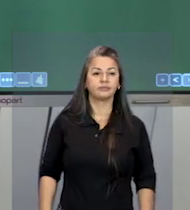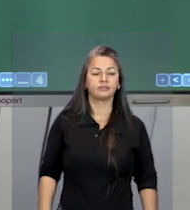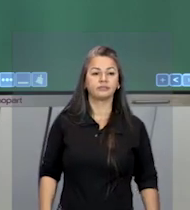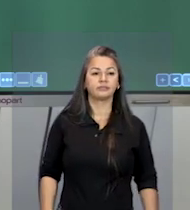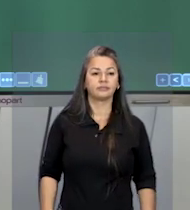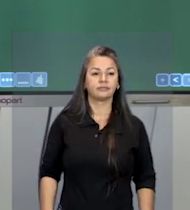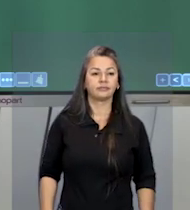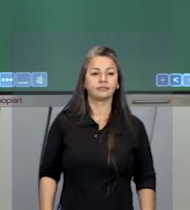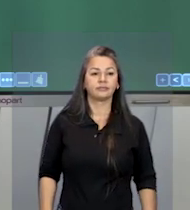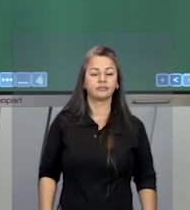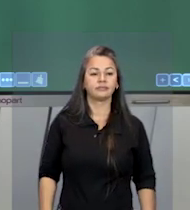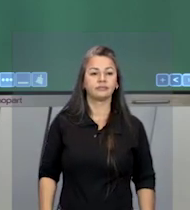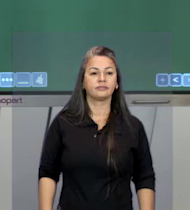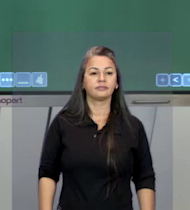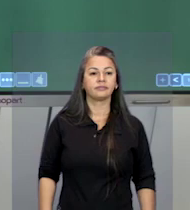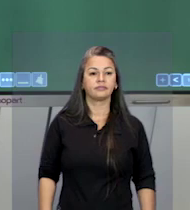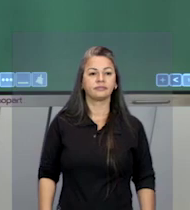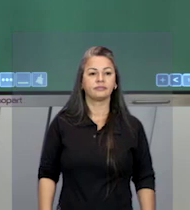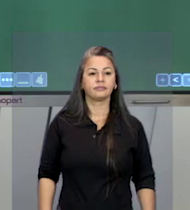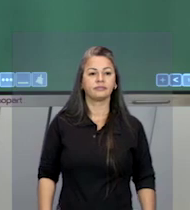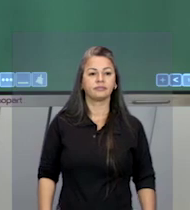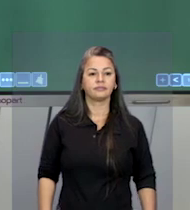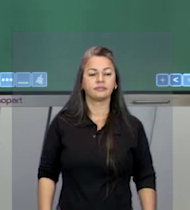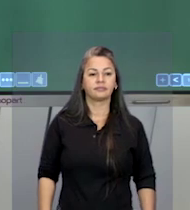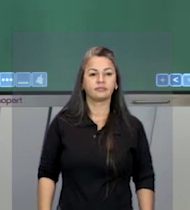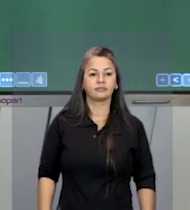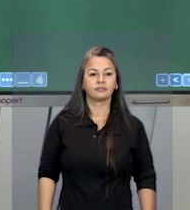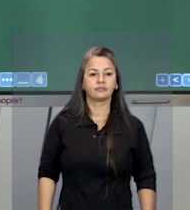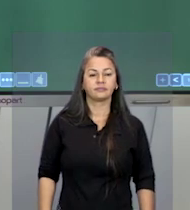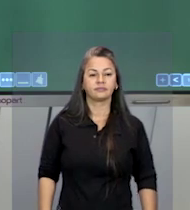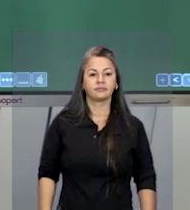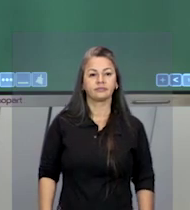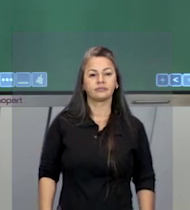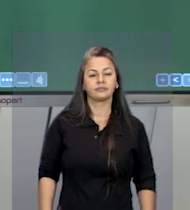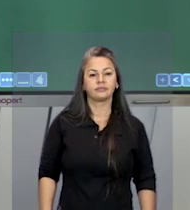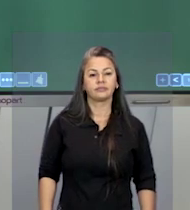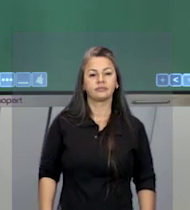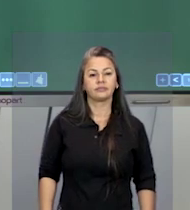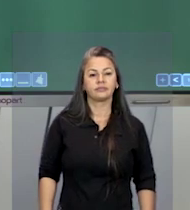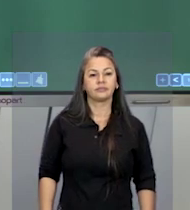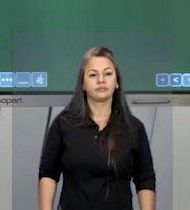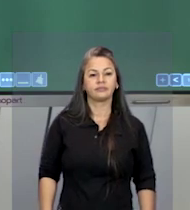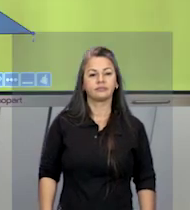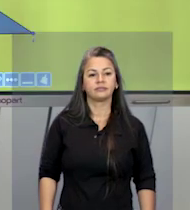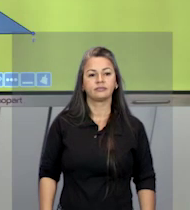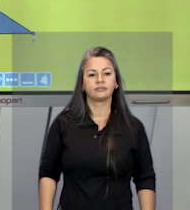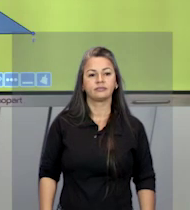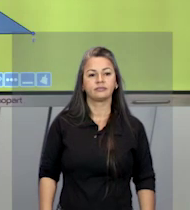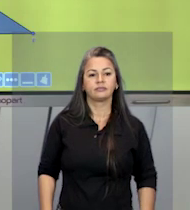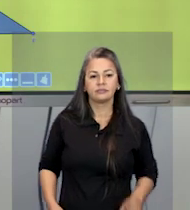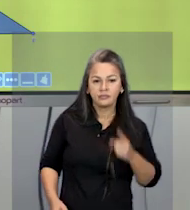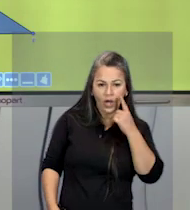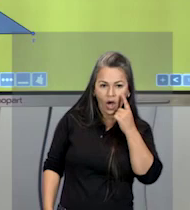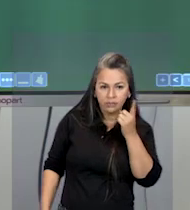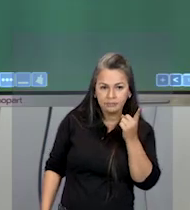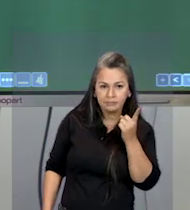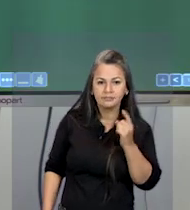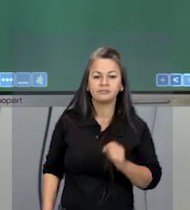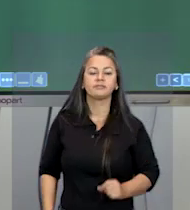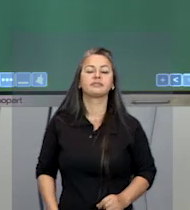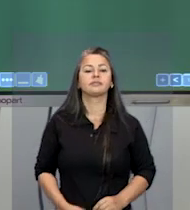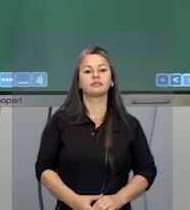igual base 6, altura é 4, dividido por 2. 6 e 4, isso